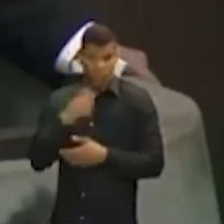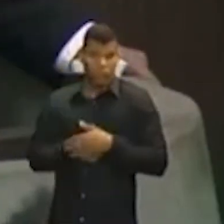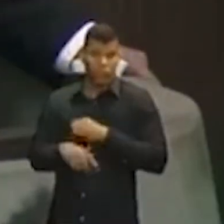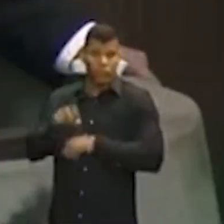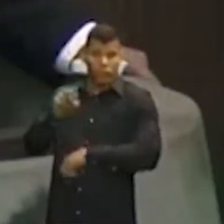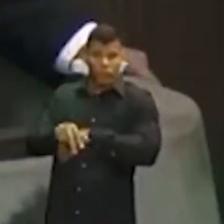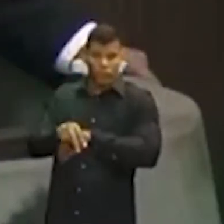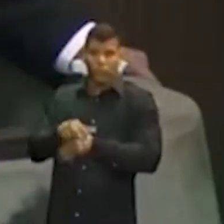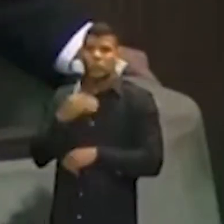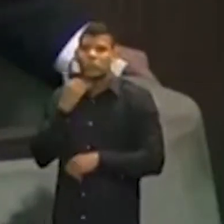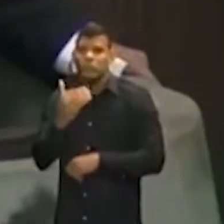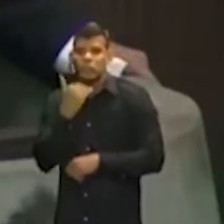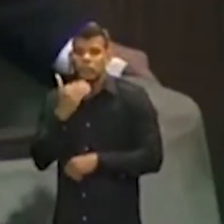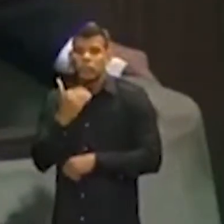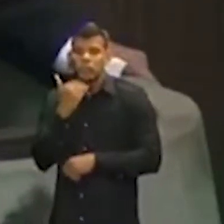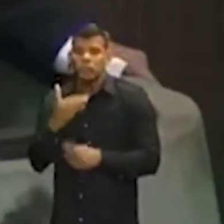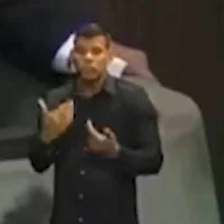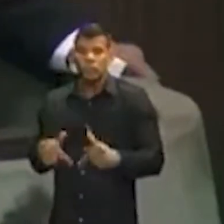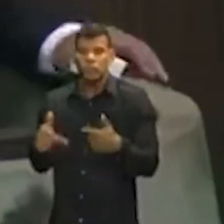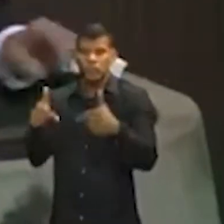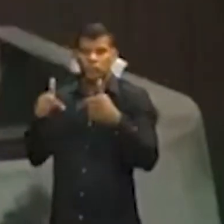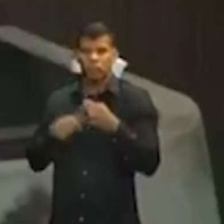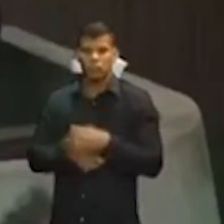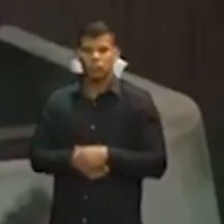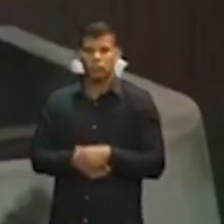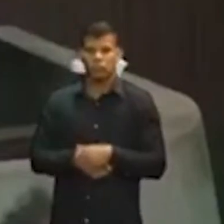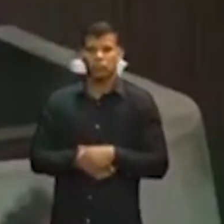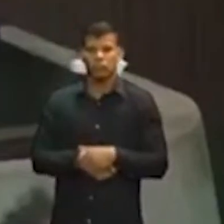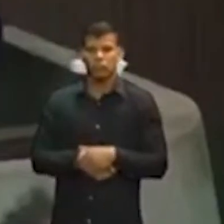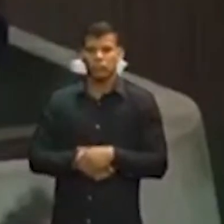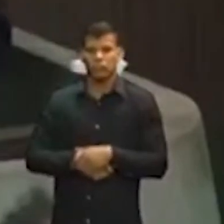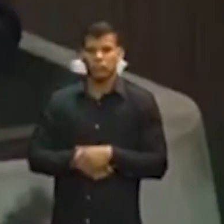ficaram desempregadas. Faz 4 mil